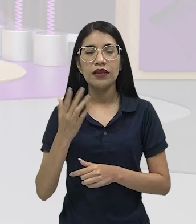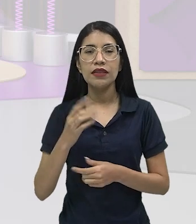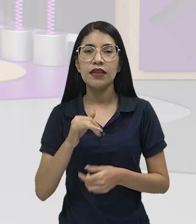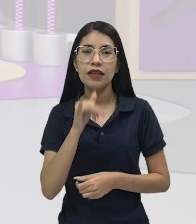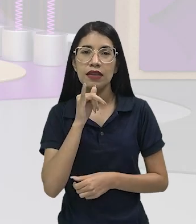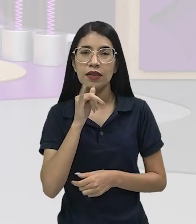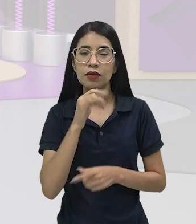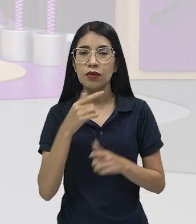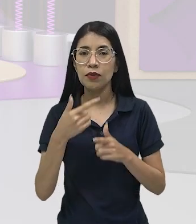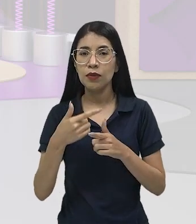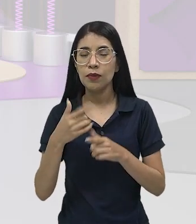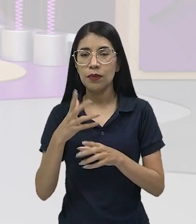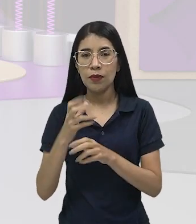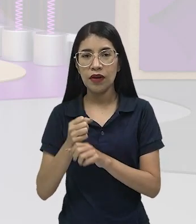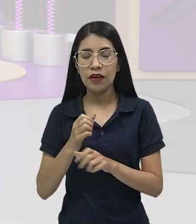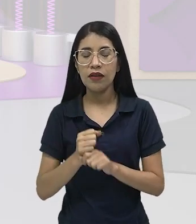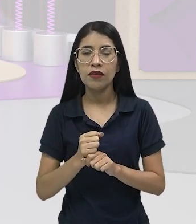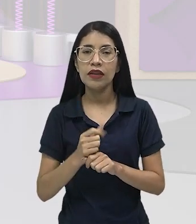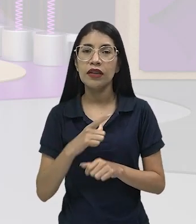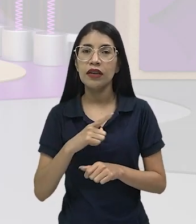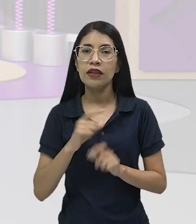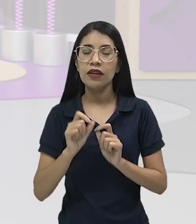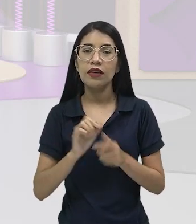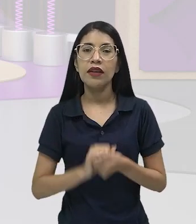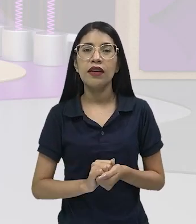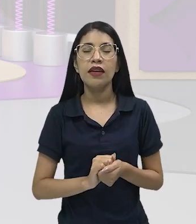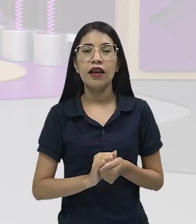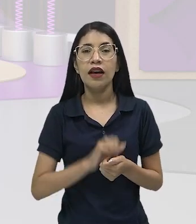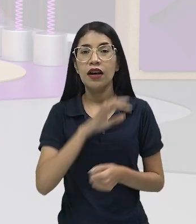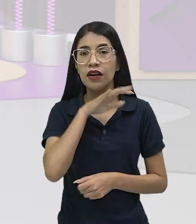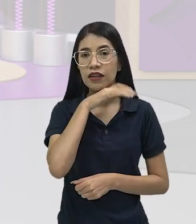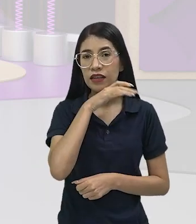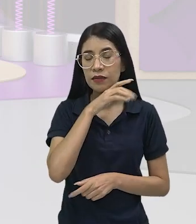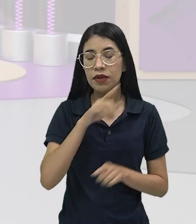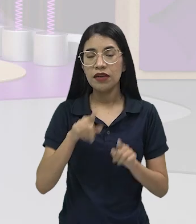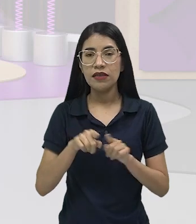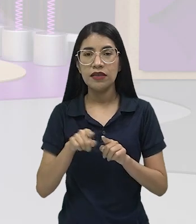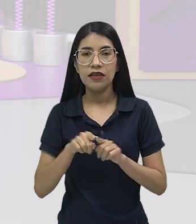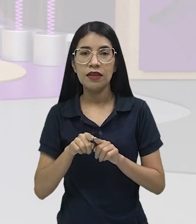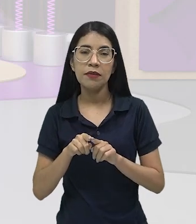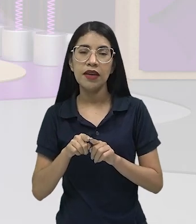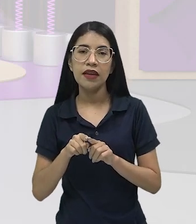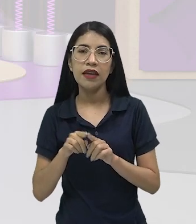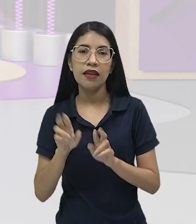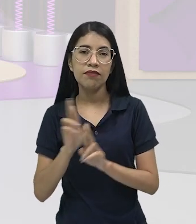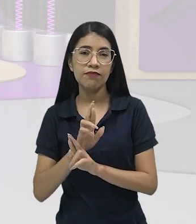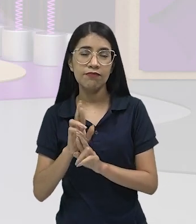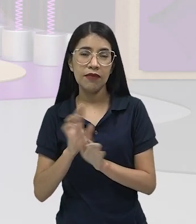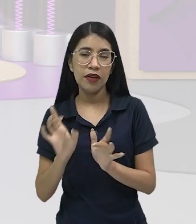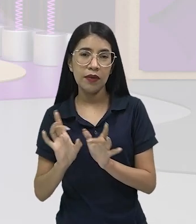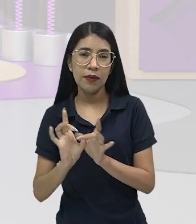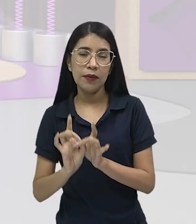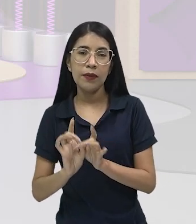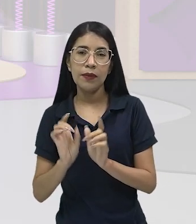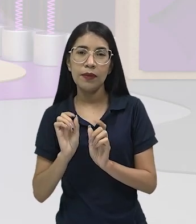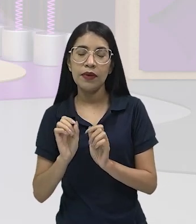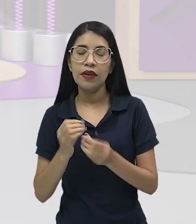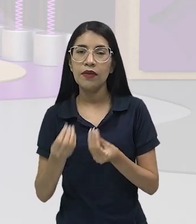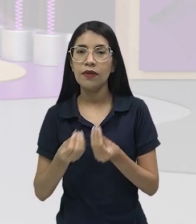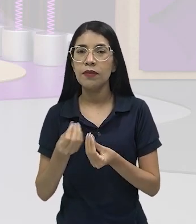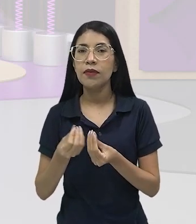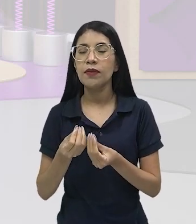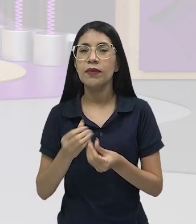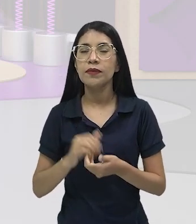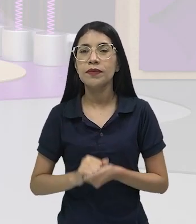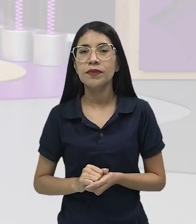problema envolvendo bichos e envolvendo, de certa forma, a sua